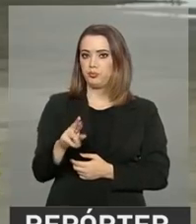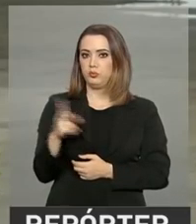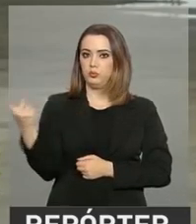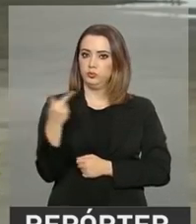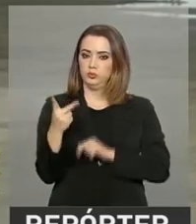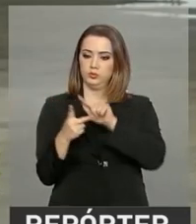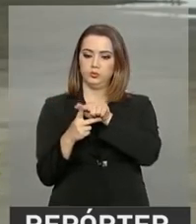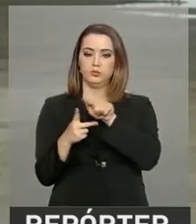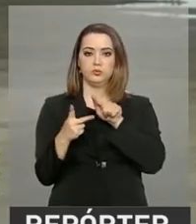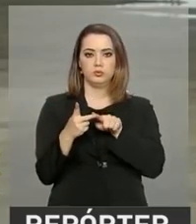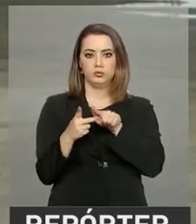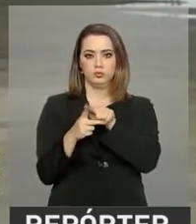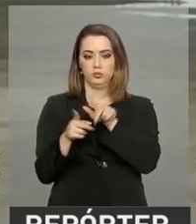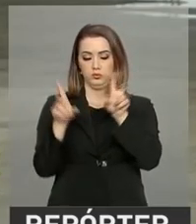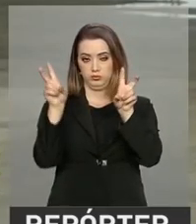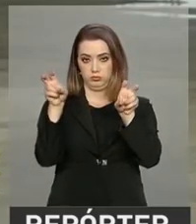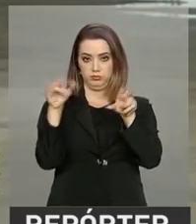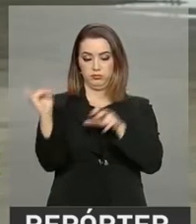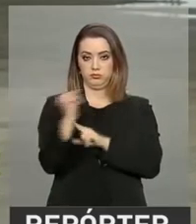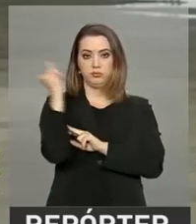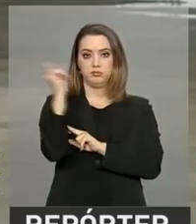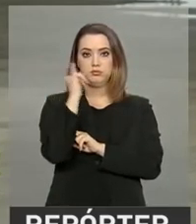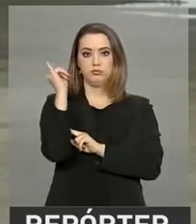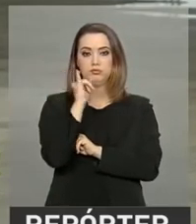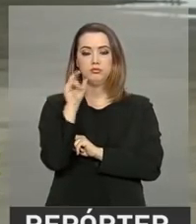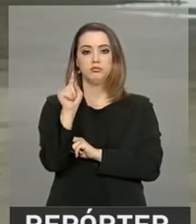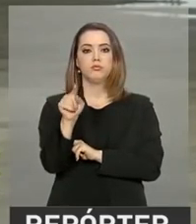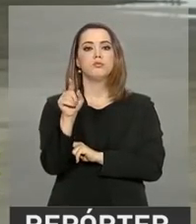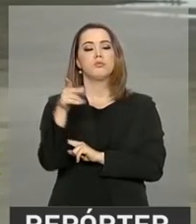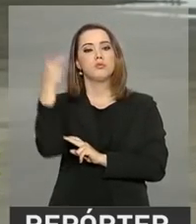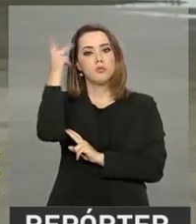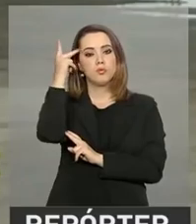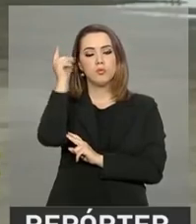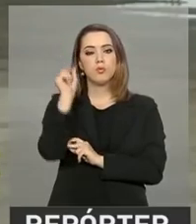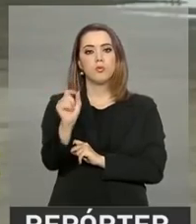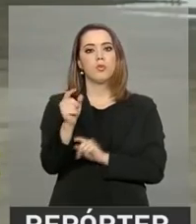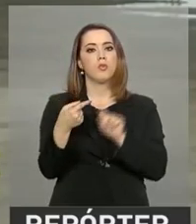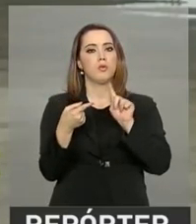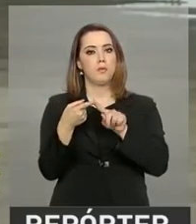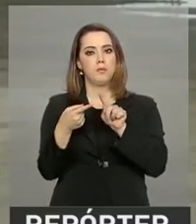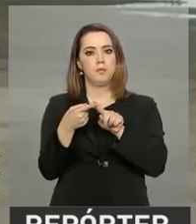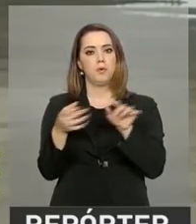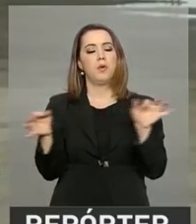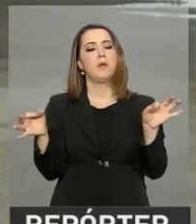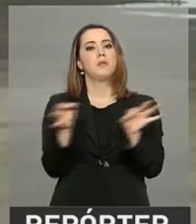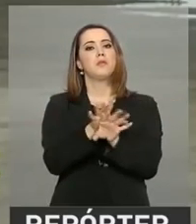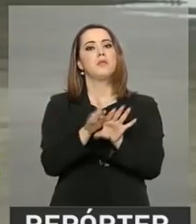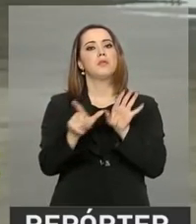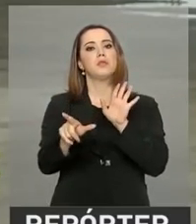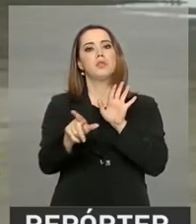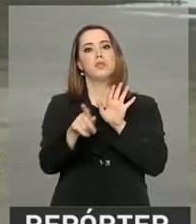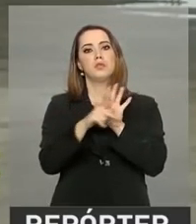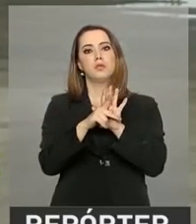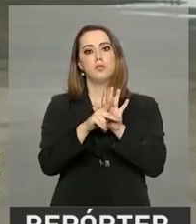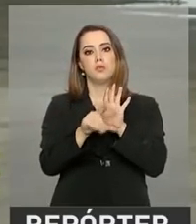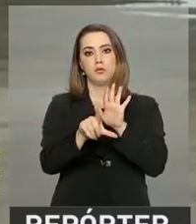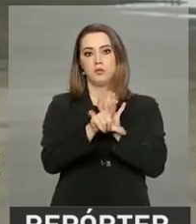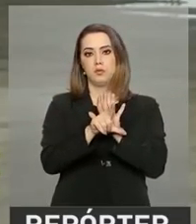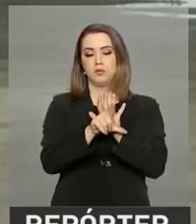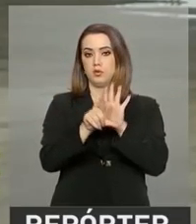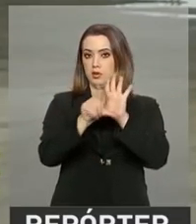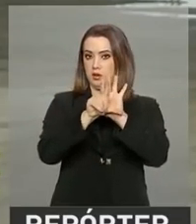encontro que está sendo coordenado pelo presidente em exercício Michel Temer em São Paulo a finalização do projeto de lei do orçamento do ano que